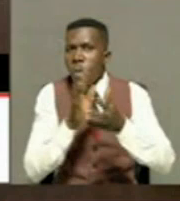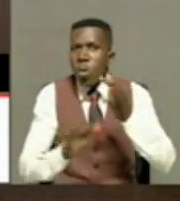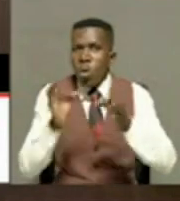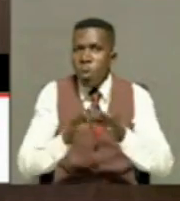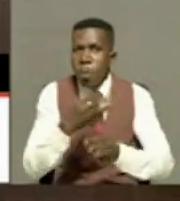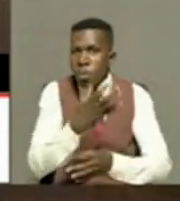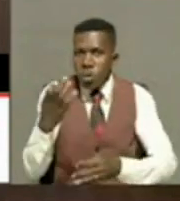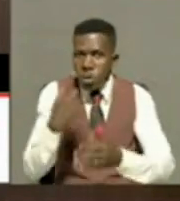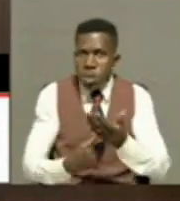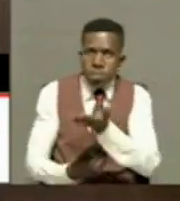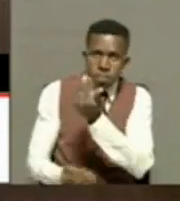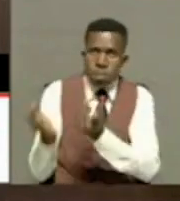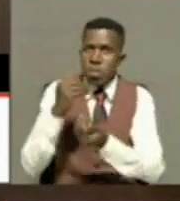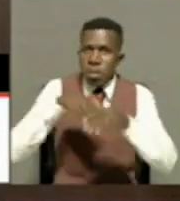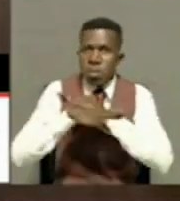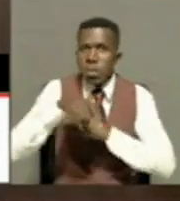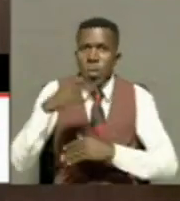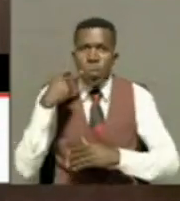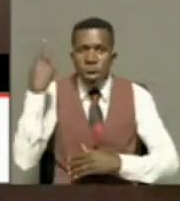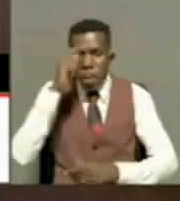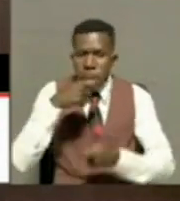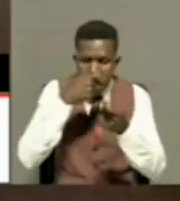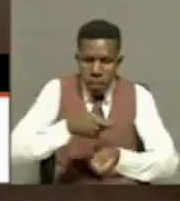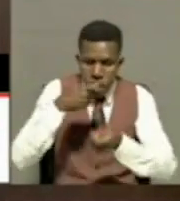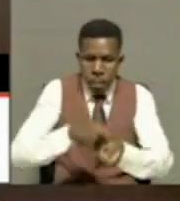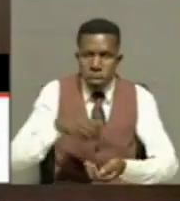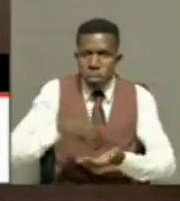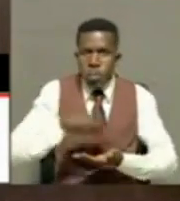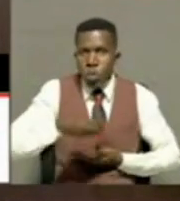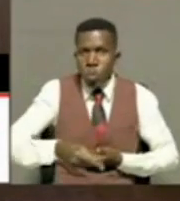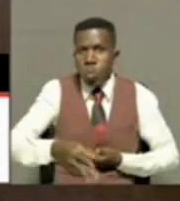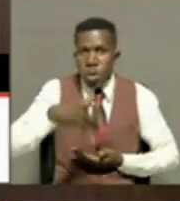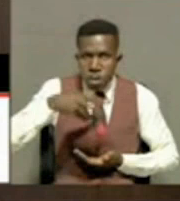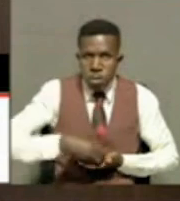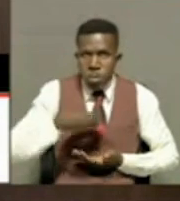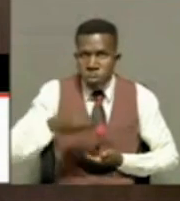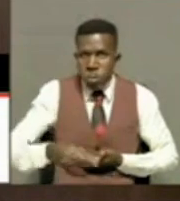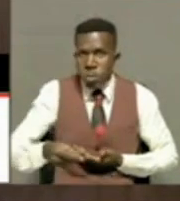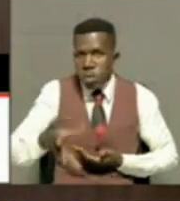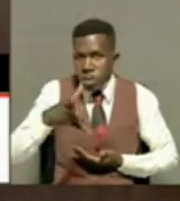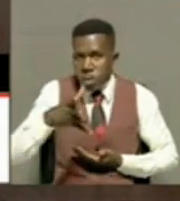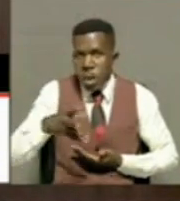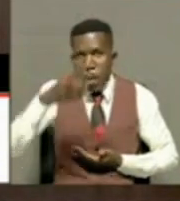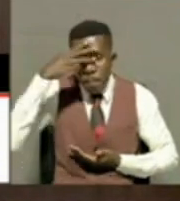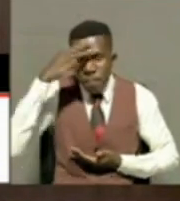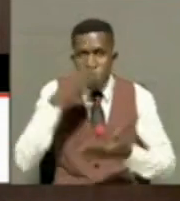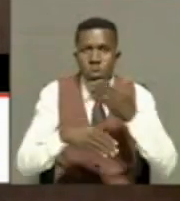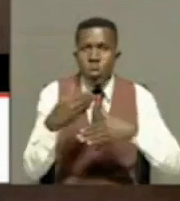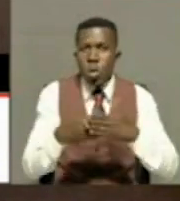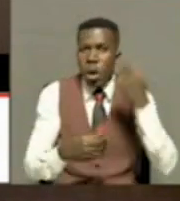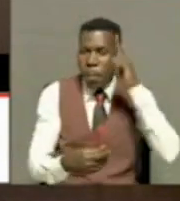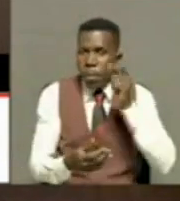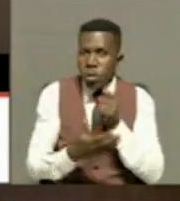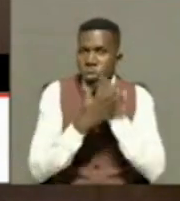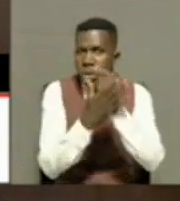para o setor produtivo, de modo que, para esses casos, insumos agrícolas e matérias-primas que concorrem para a formação